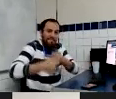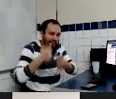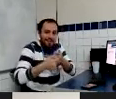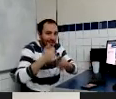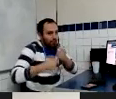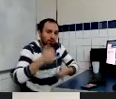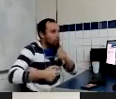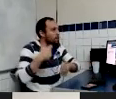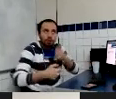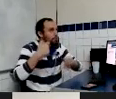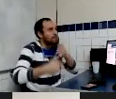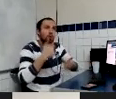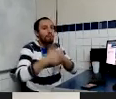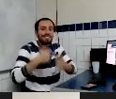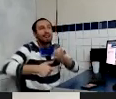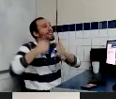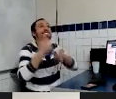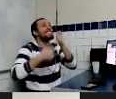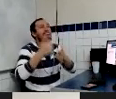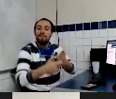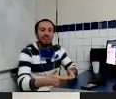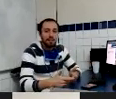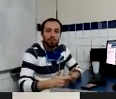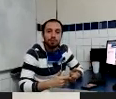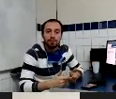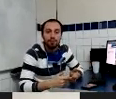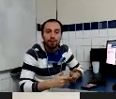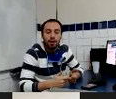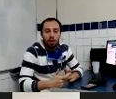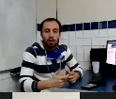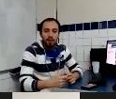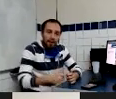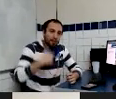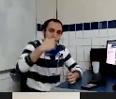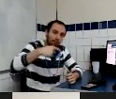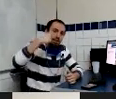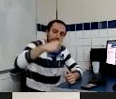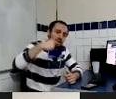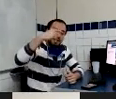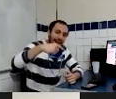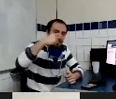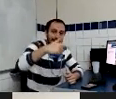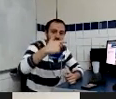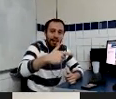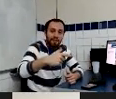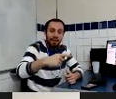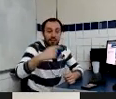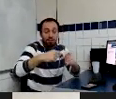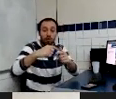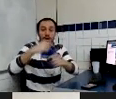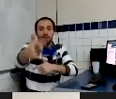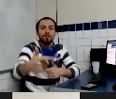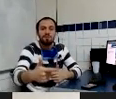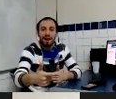Tem alguma fase lá do jogo que eu não consigo passar, mas nem ferrando. Ora, tanto tempo que você gasta ali naquela